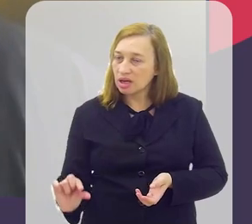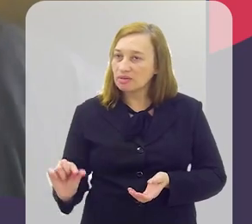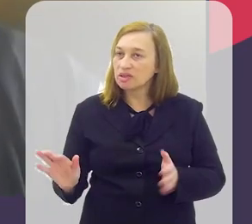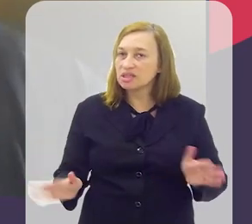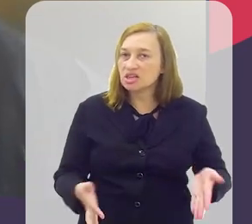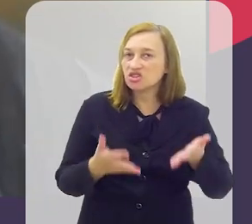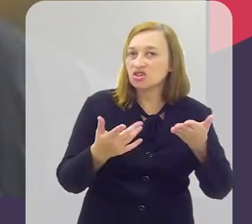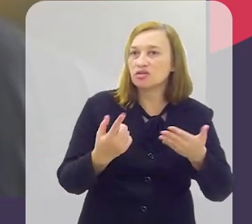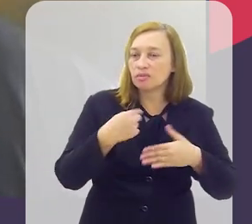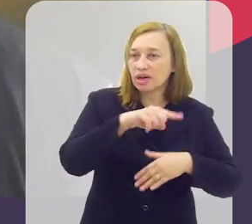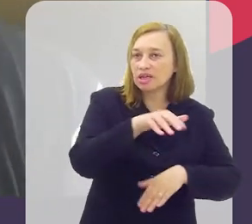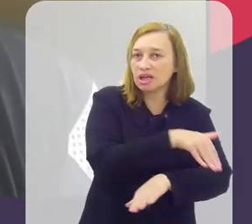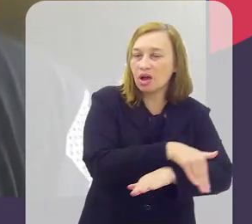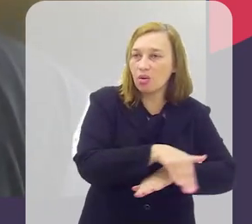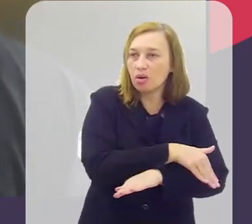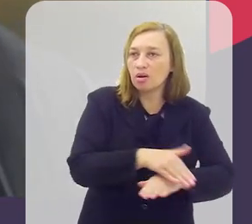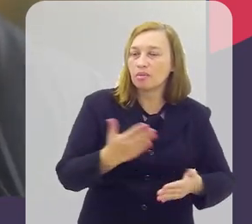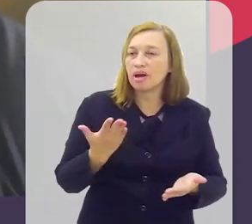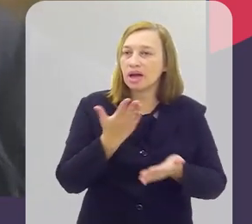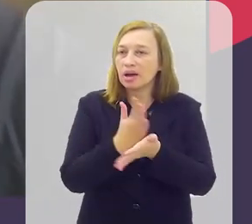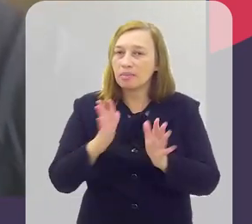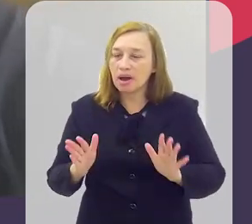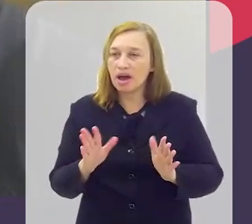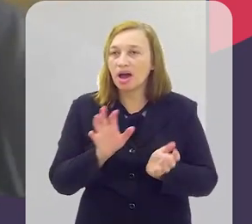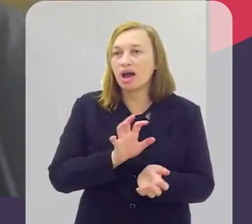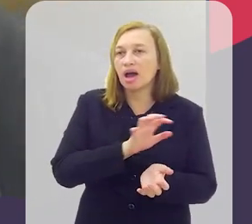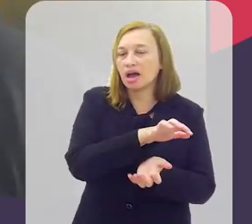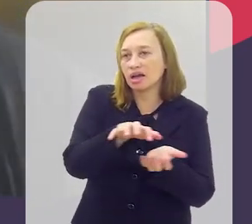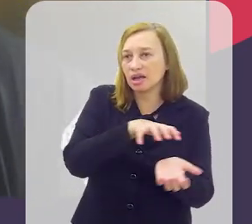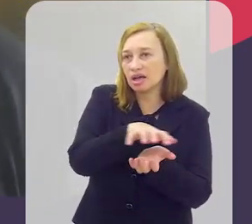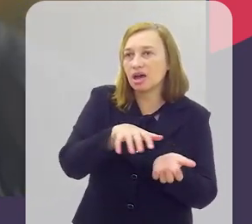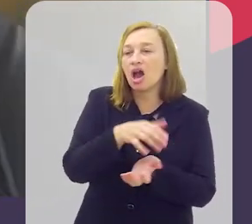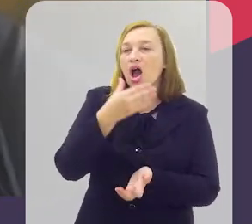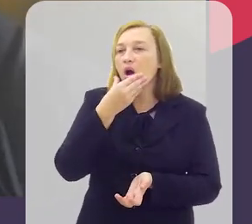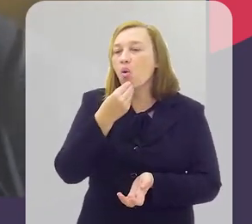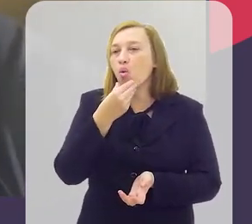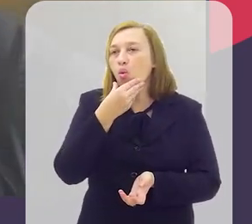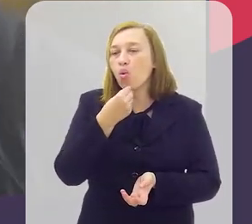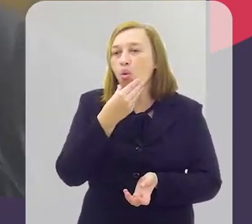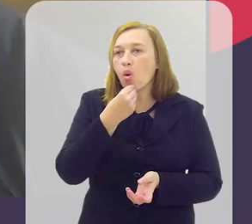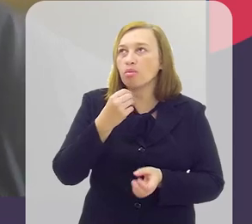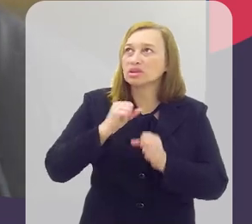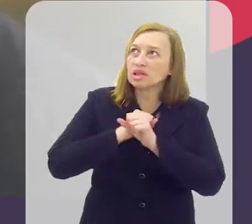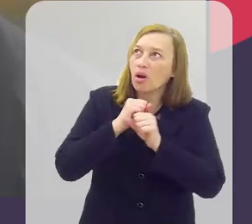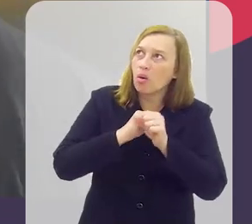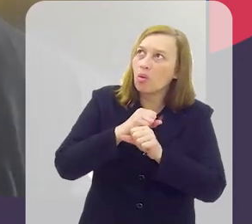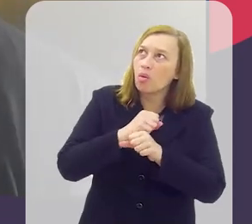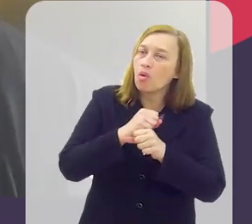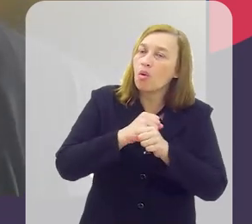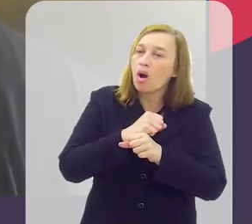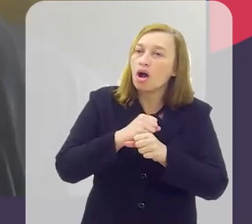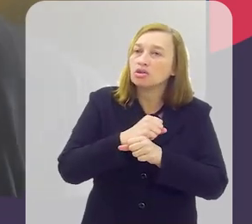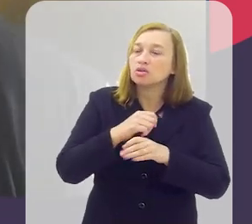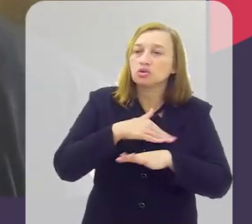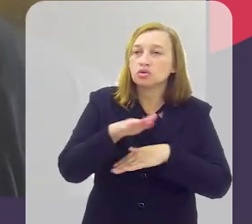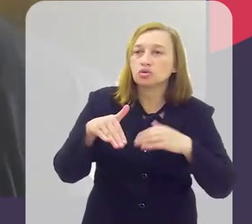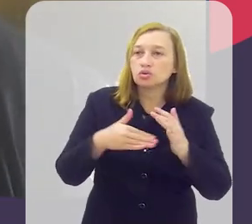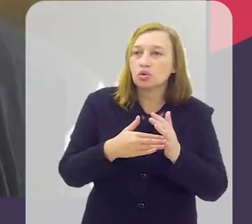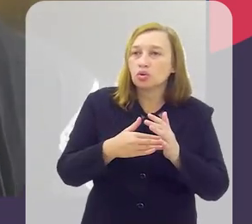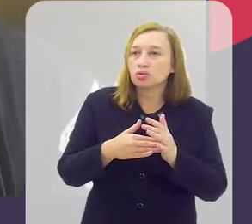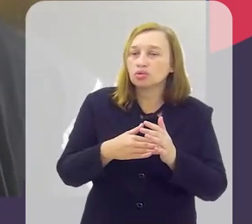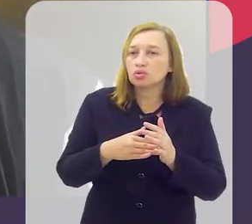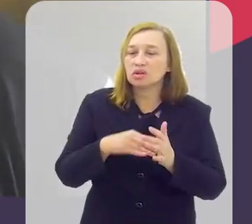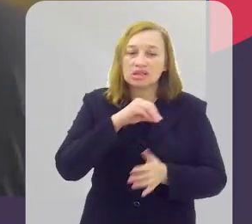para o cara ir na rua, fazem de tudo para atrapalhar nossas greves. Aí o cara já está o ano inteiro ferrado sem fazer um dinheiro